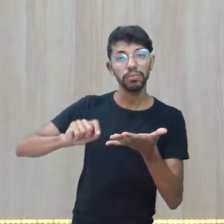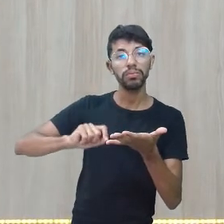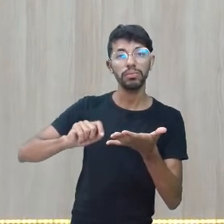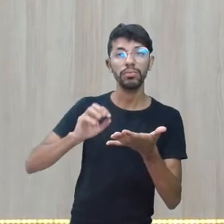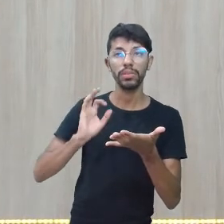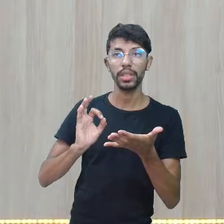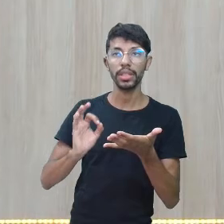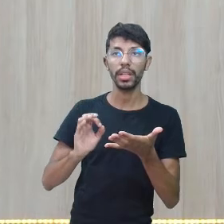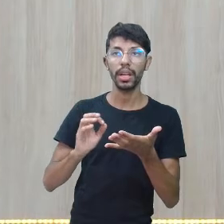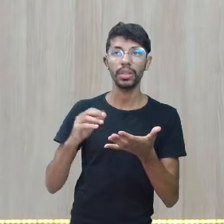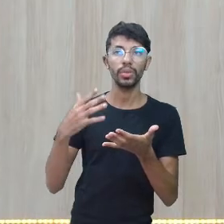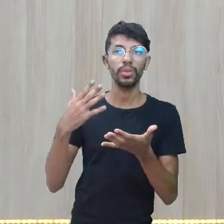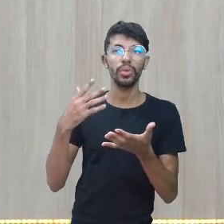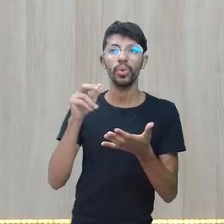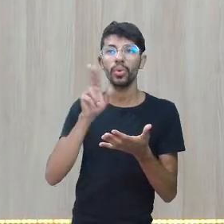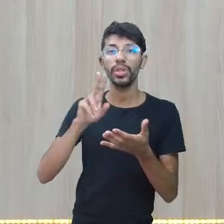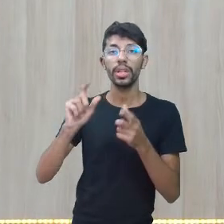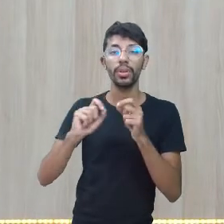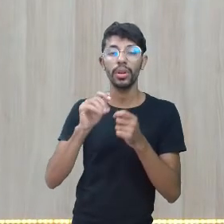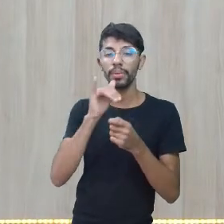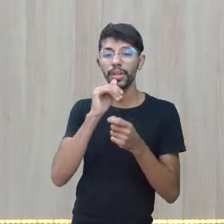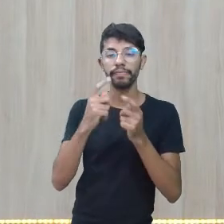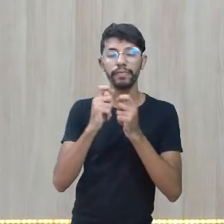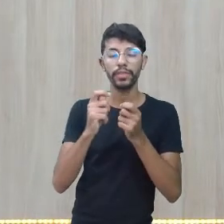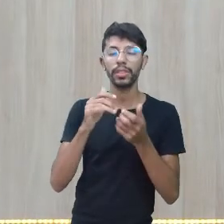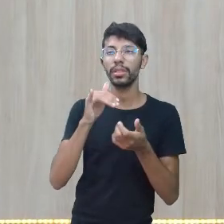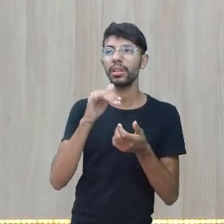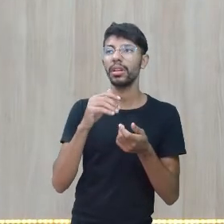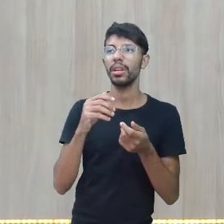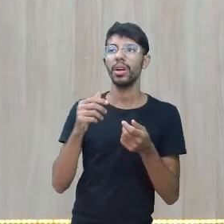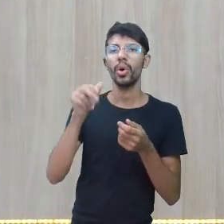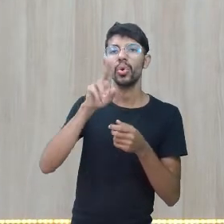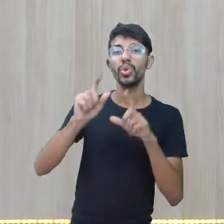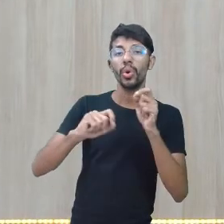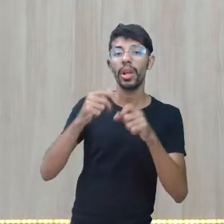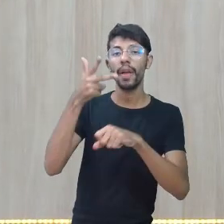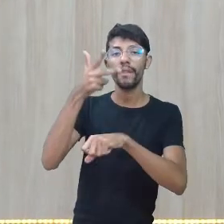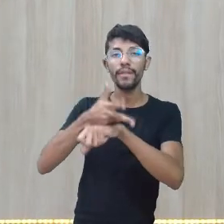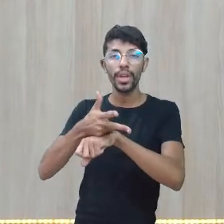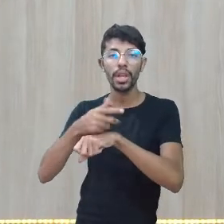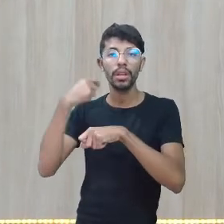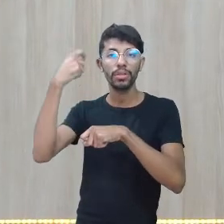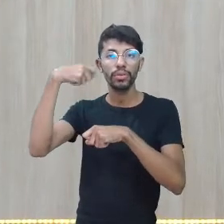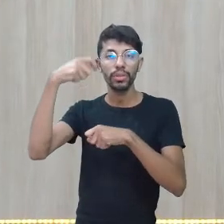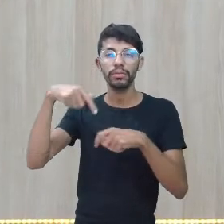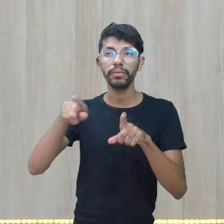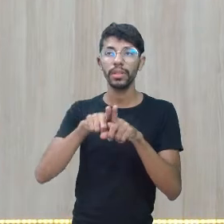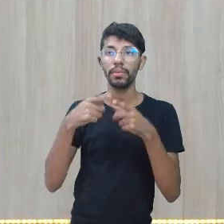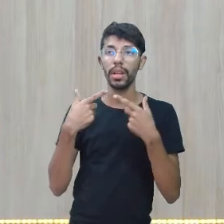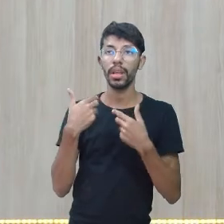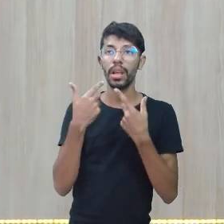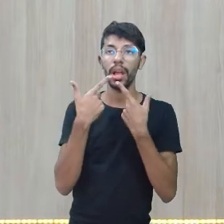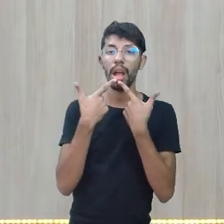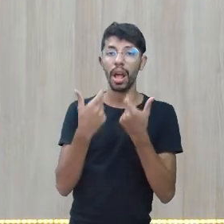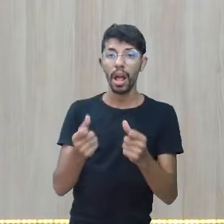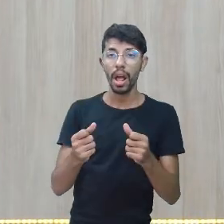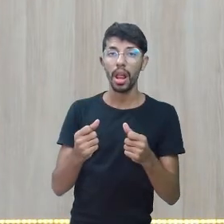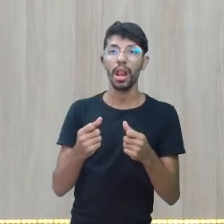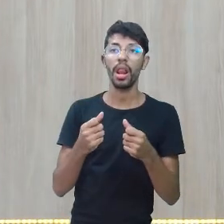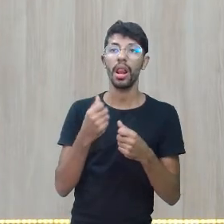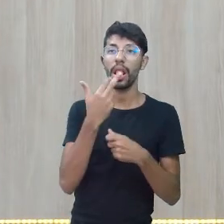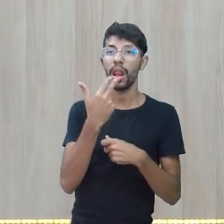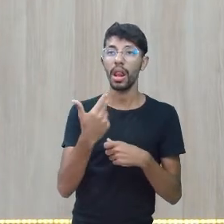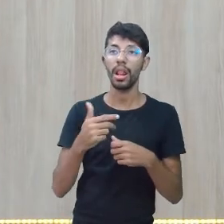feita com o recurso da oralidade, que foi feita usando vídeo, usando a língua falada, mas também